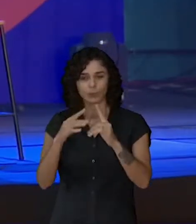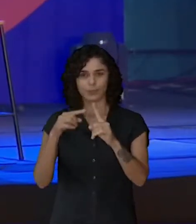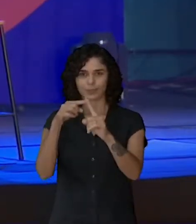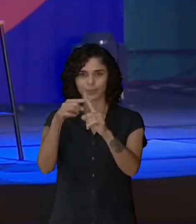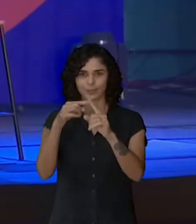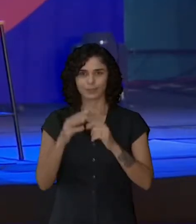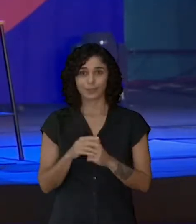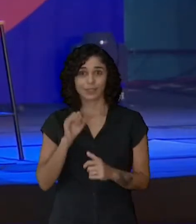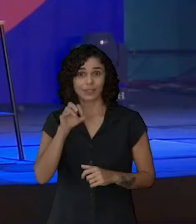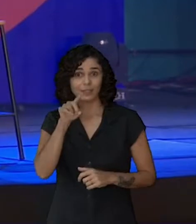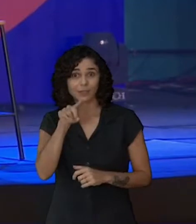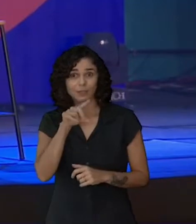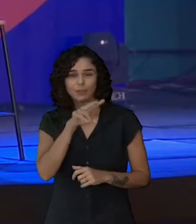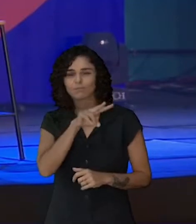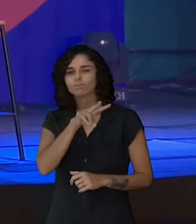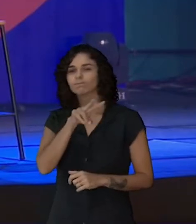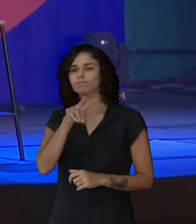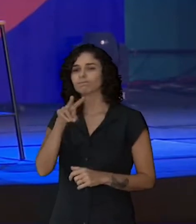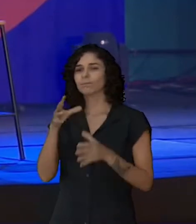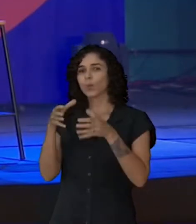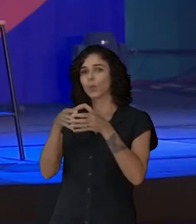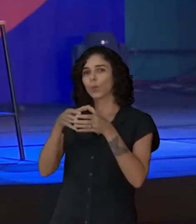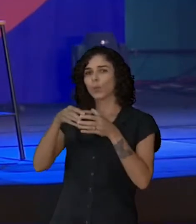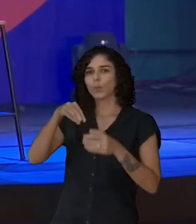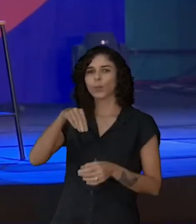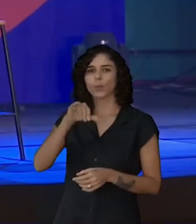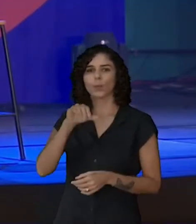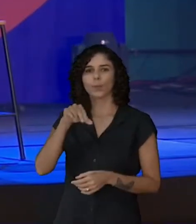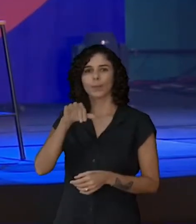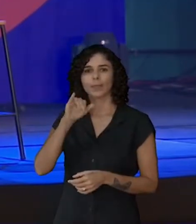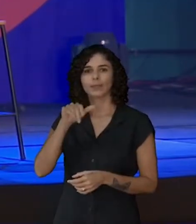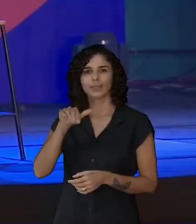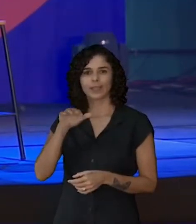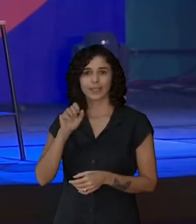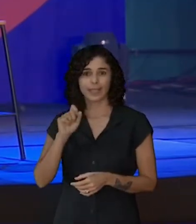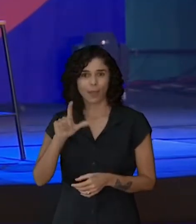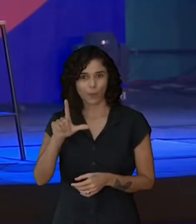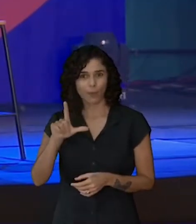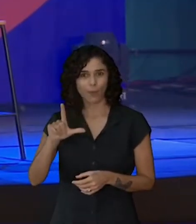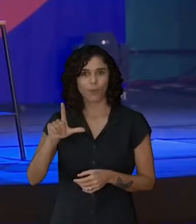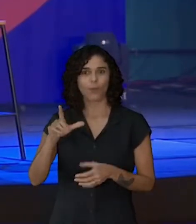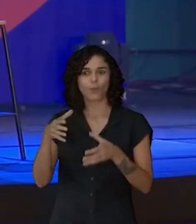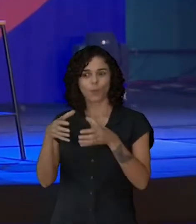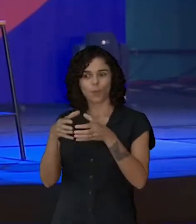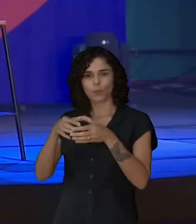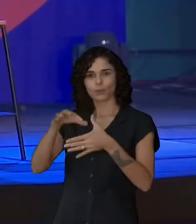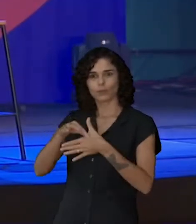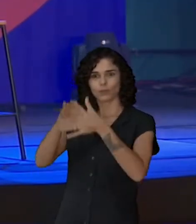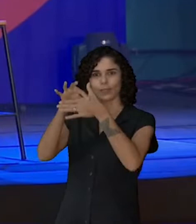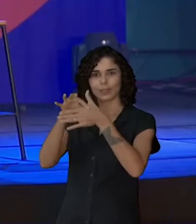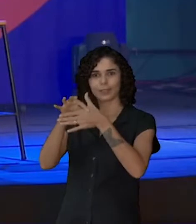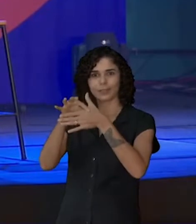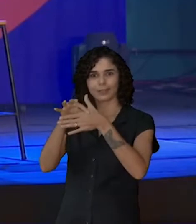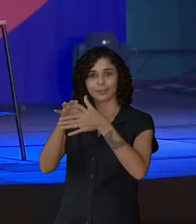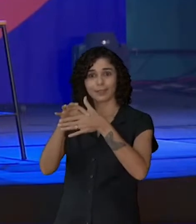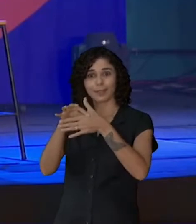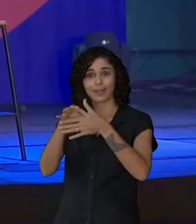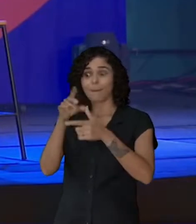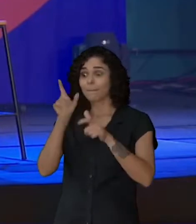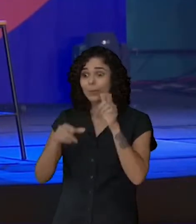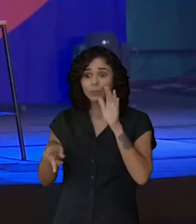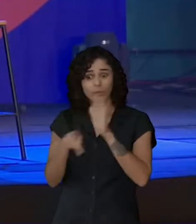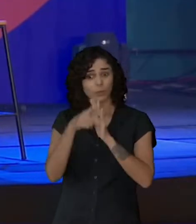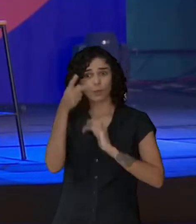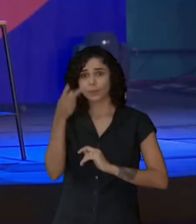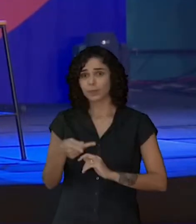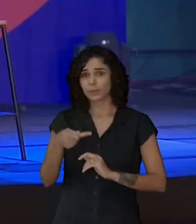Se você olhar para a equipe ministerial, vários filhos dessa igreja servem aqui. Nós tivemos um